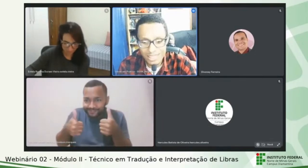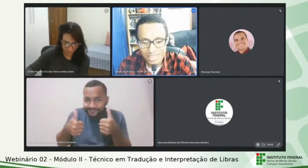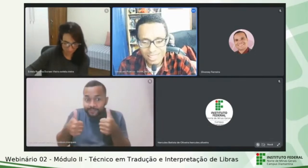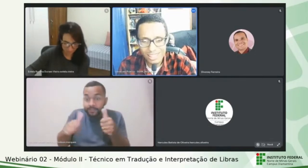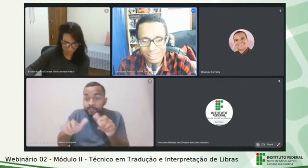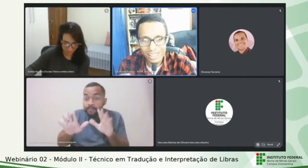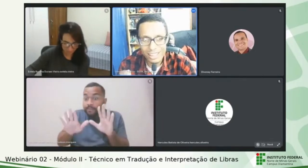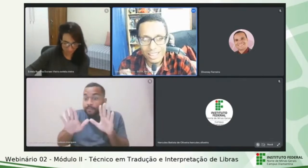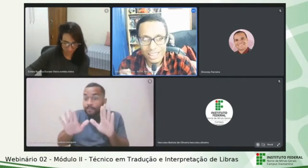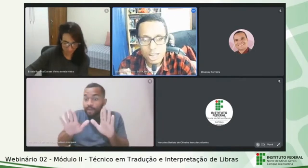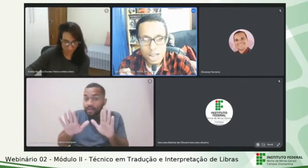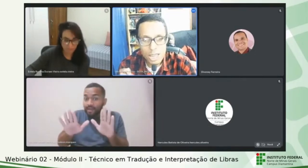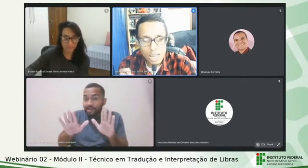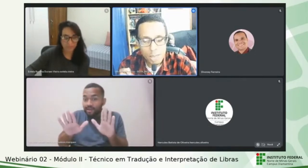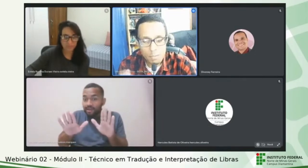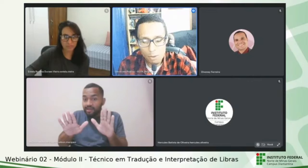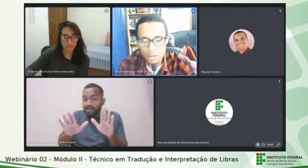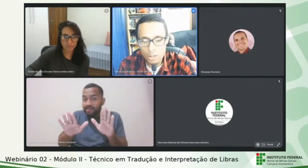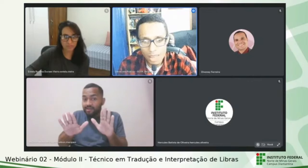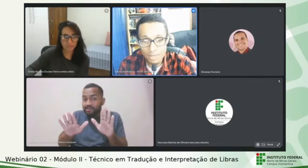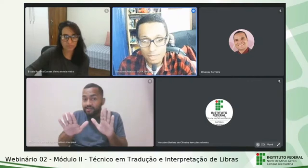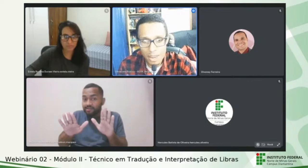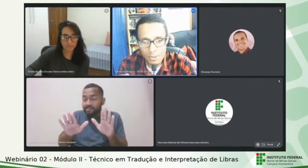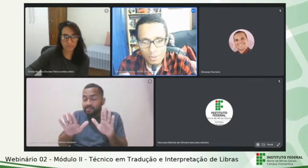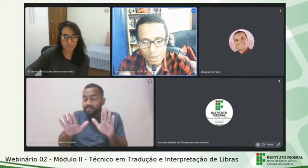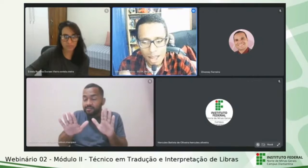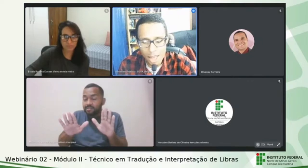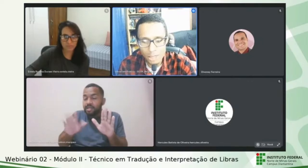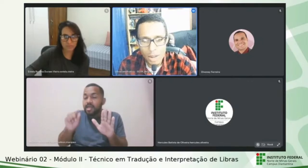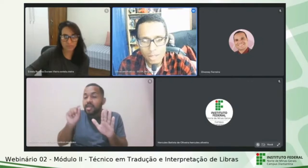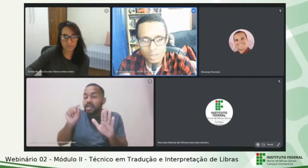Mas que profissionais